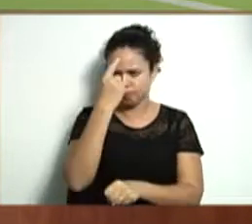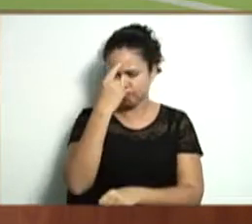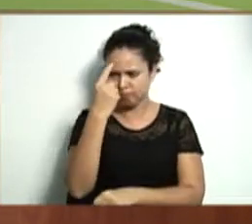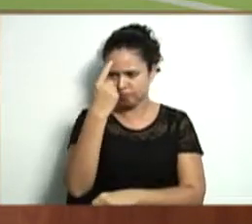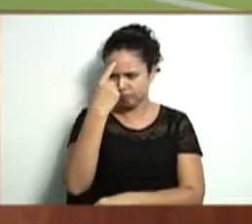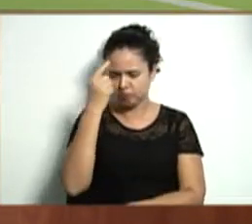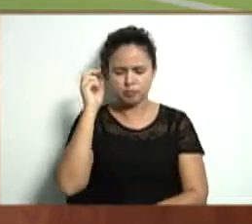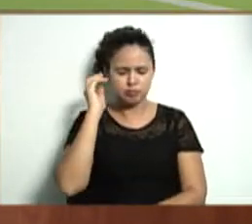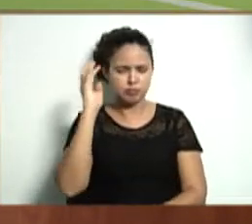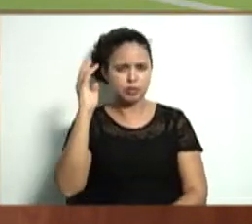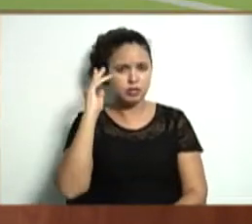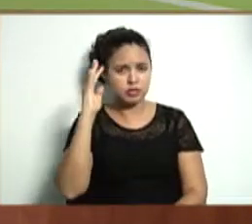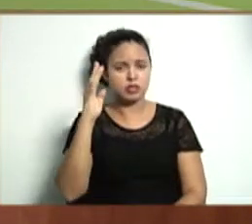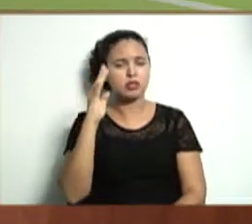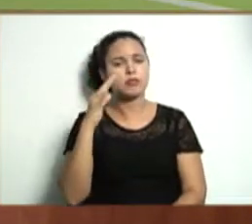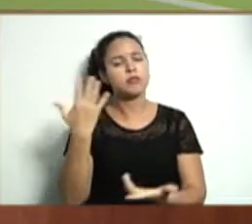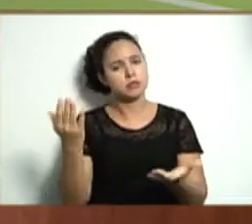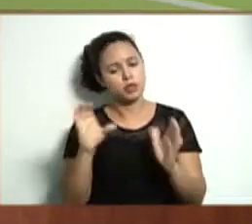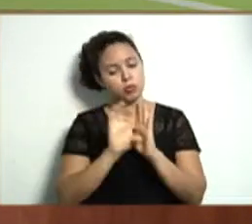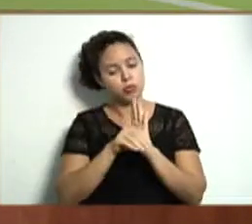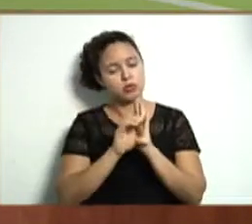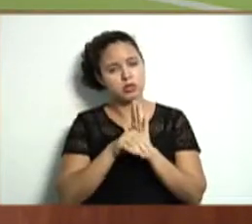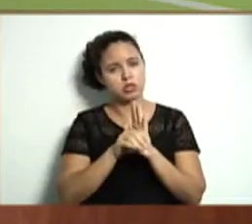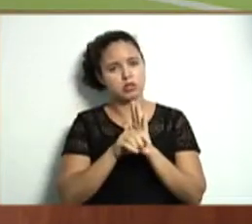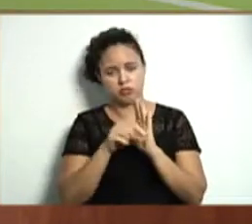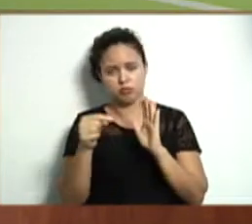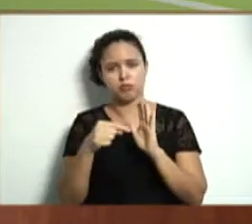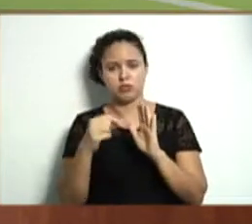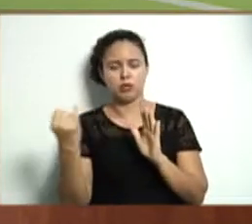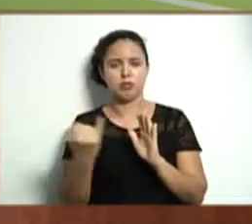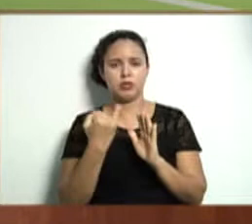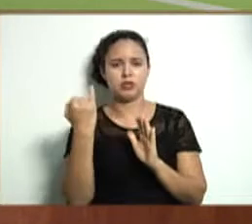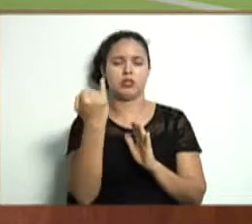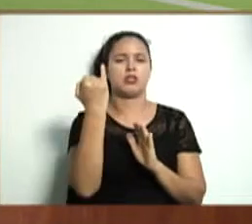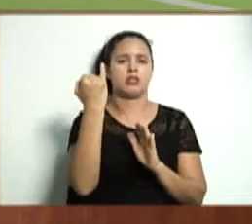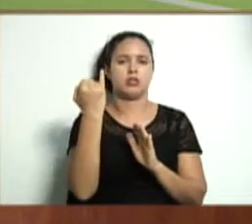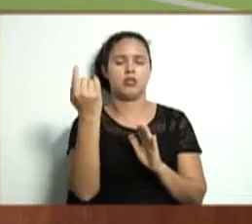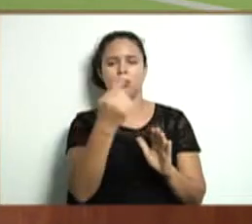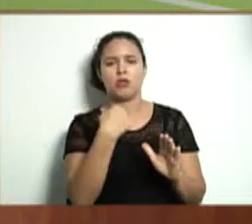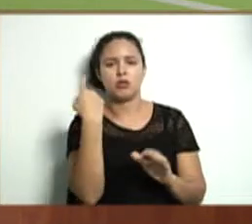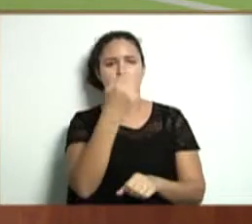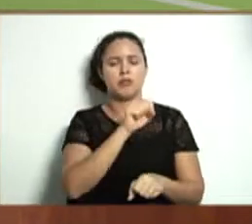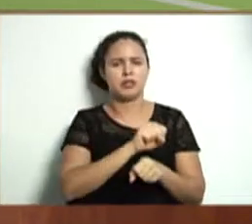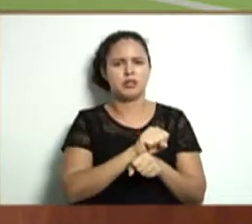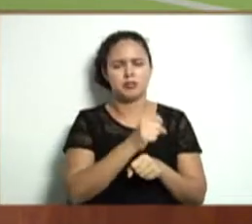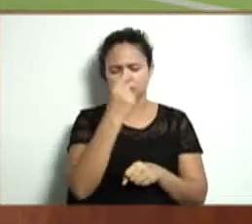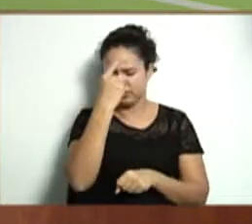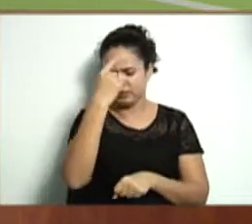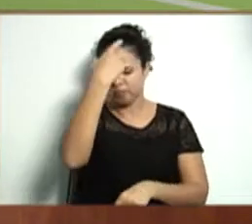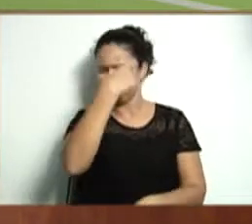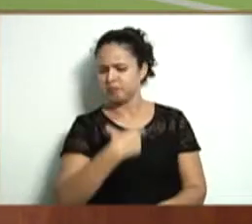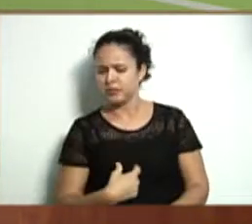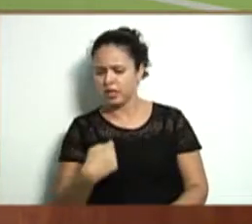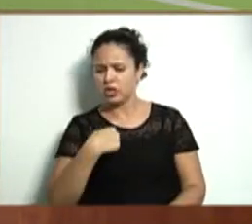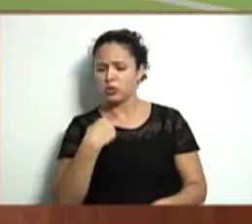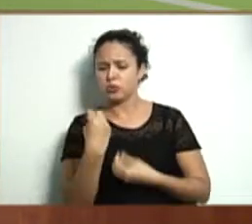estão vendo ajudam exatamente isto, a pensarmos sobre o nosso jeito de ser.